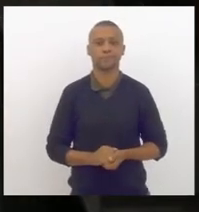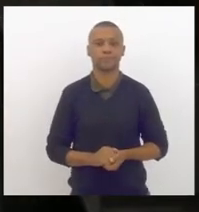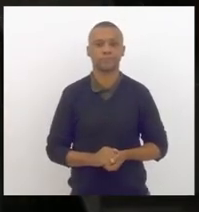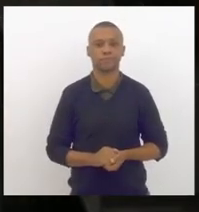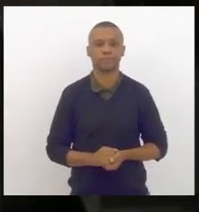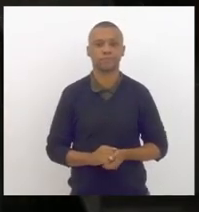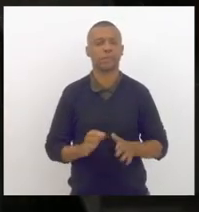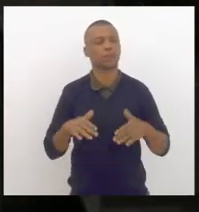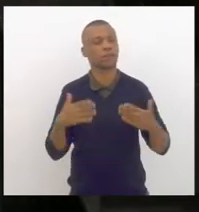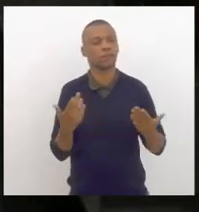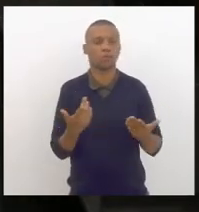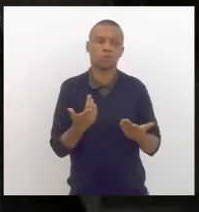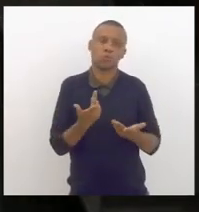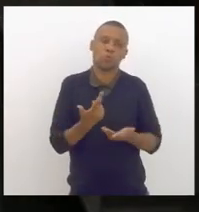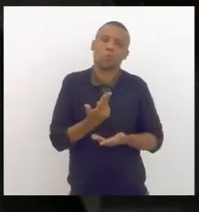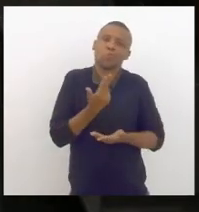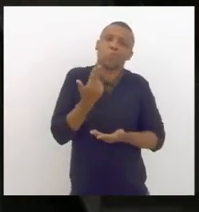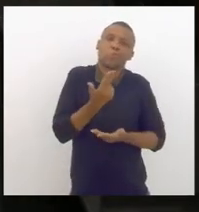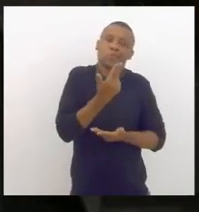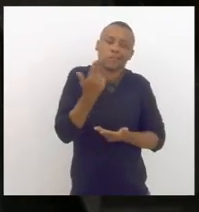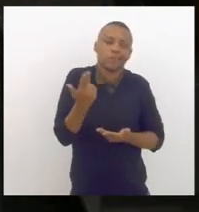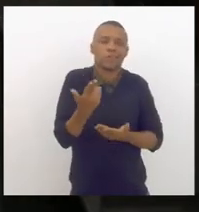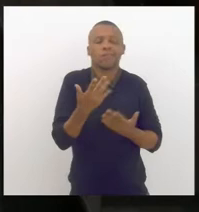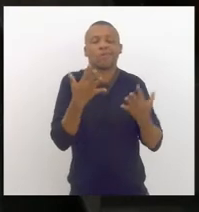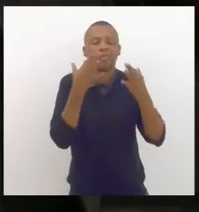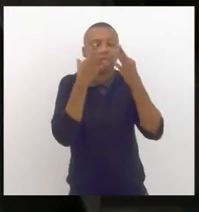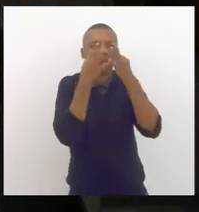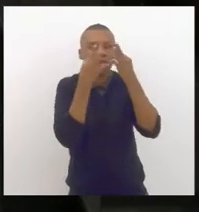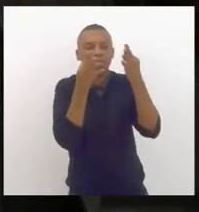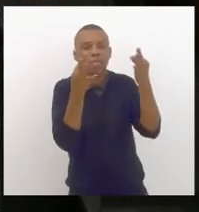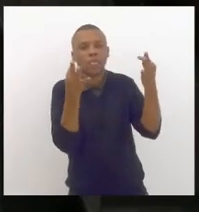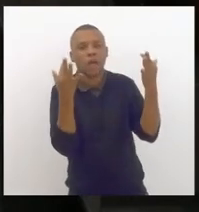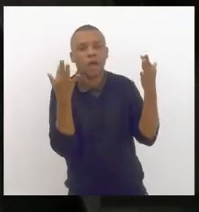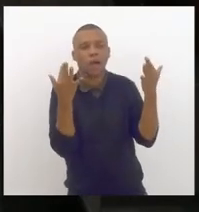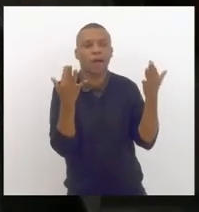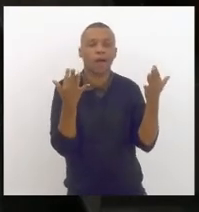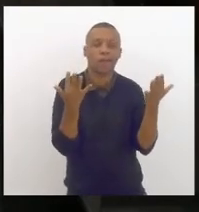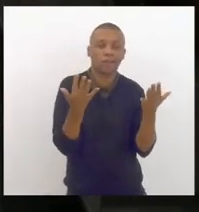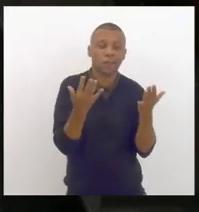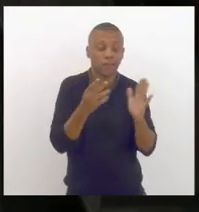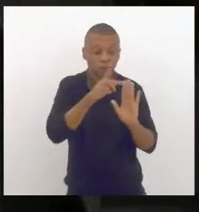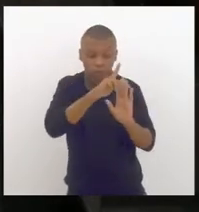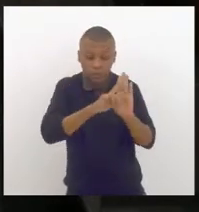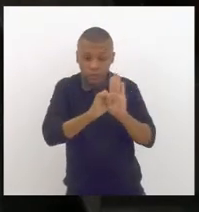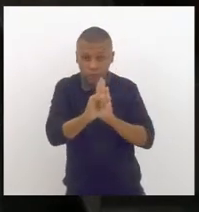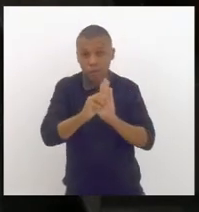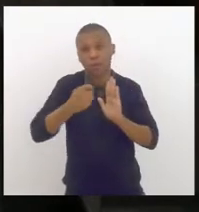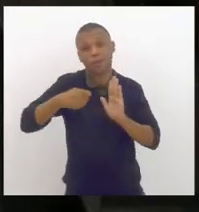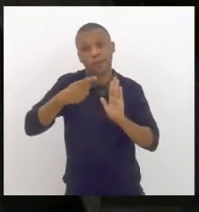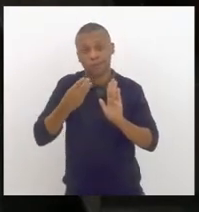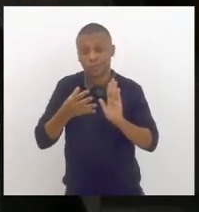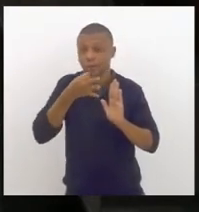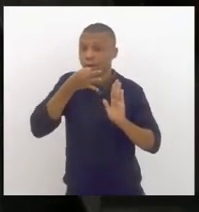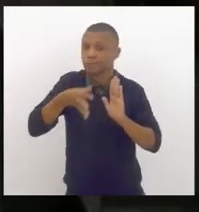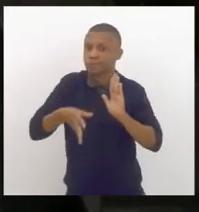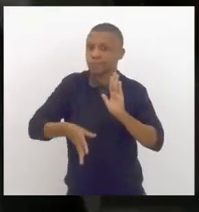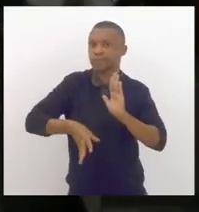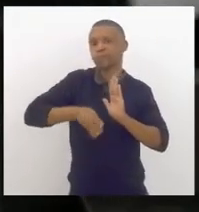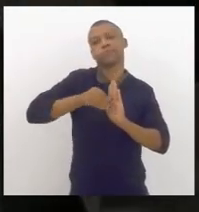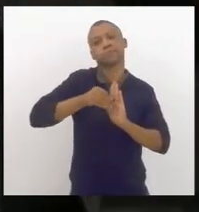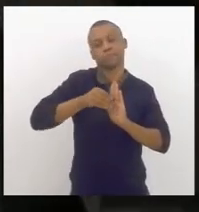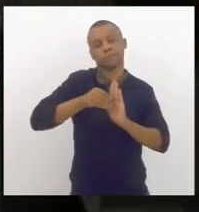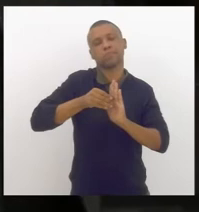presidente, deixar passar em branco esse projeto, na medida que a